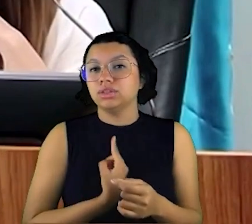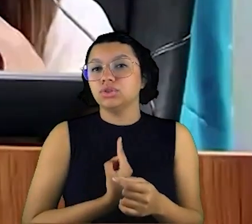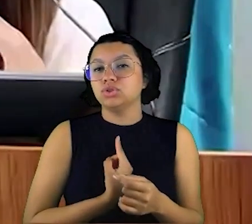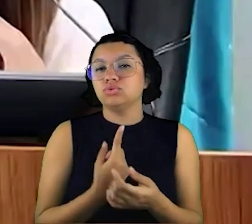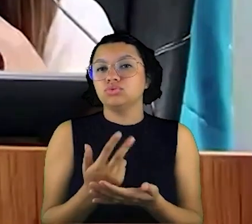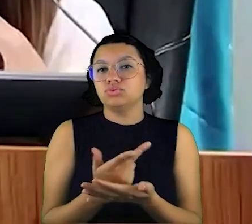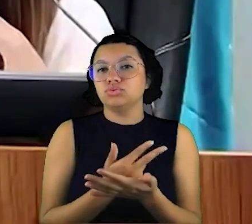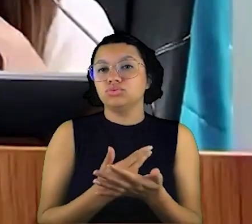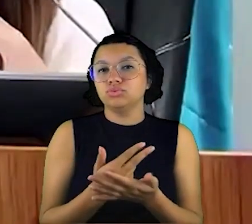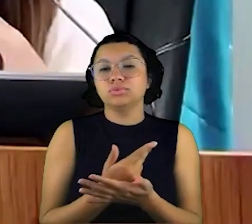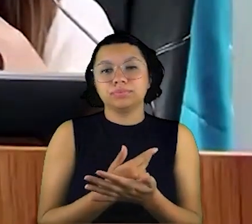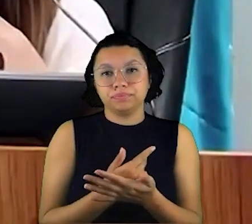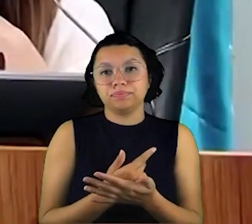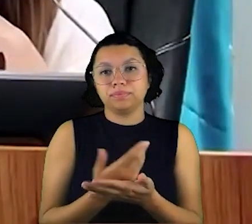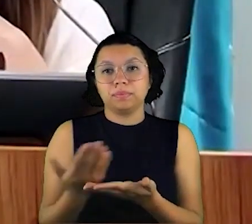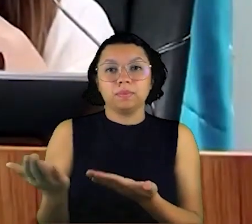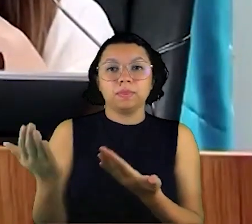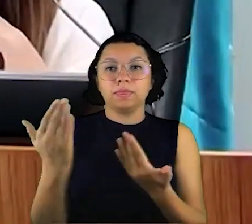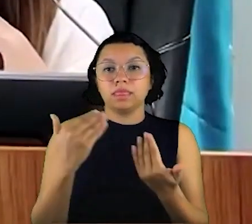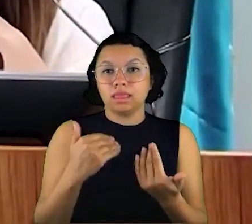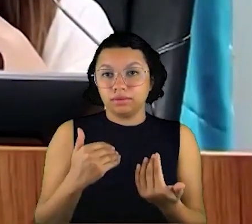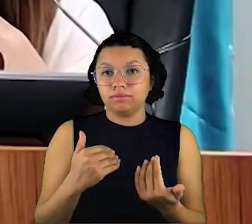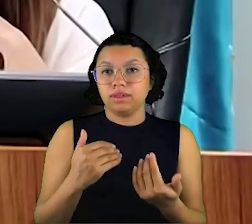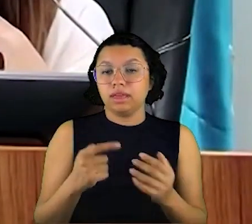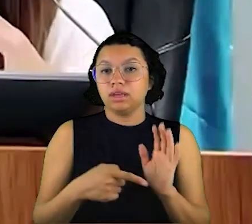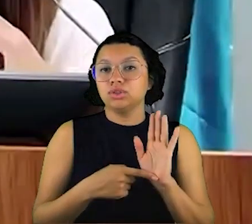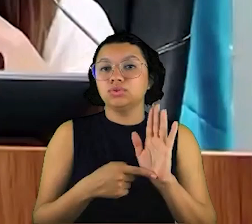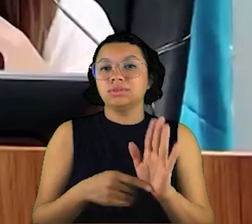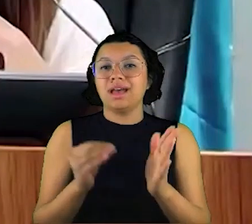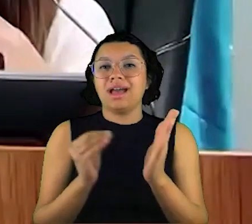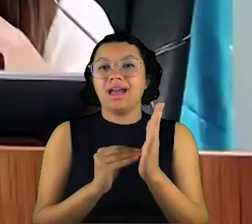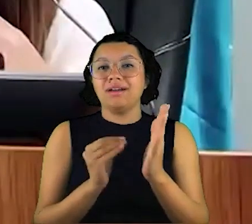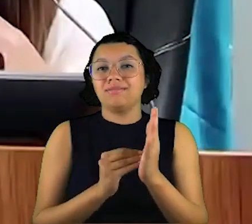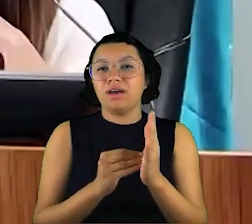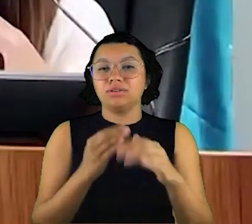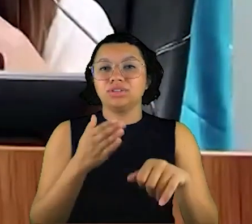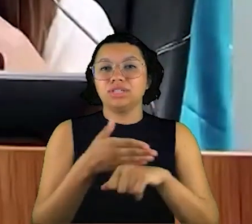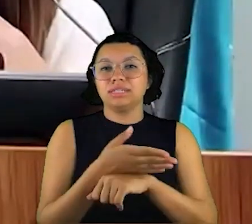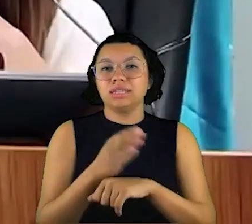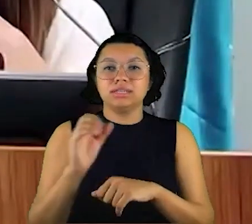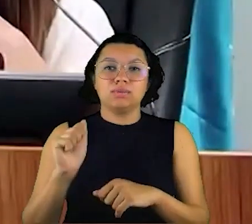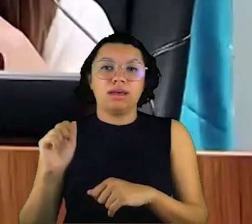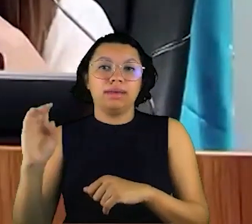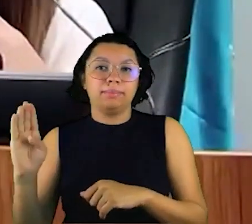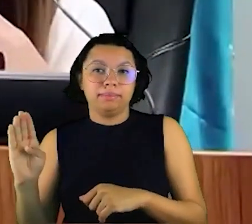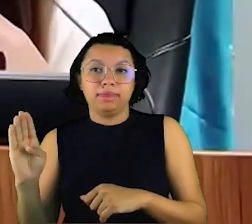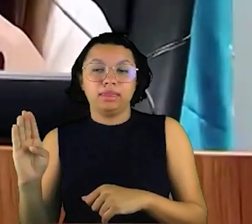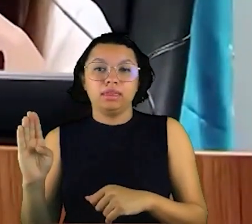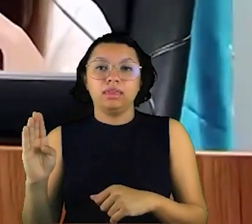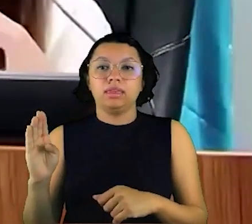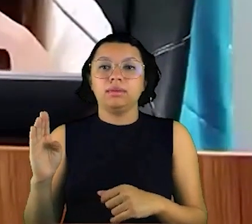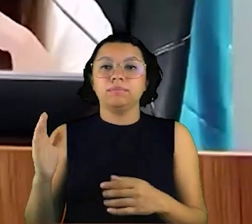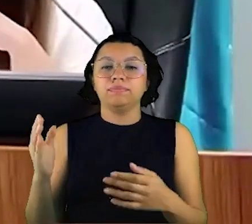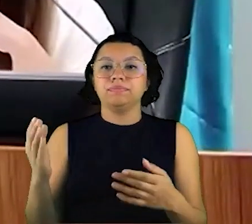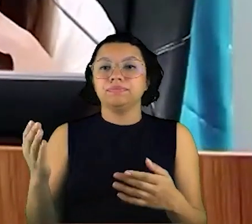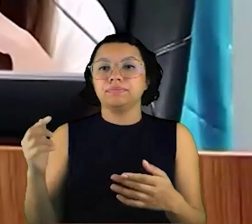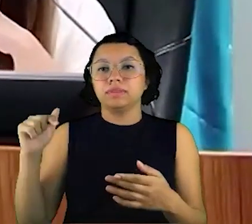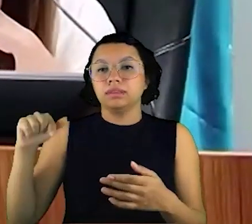suprindo a falta de acesso dos contribuintes A e B à